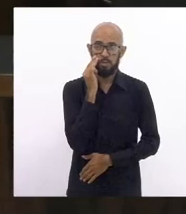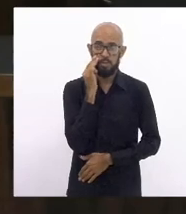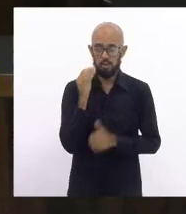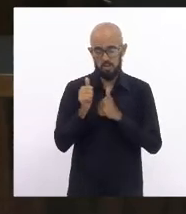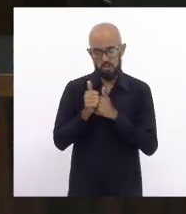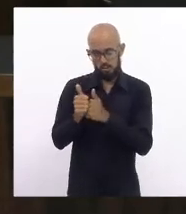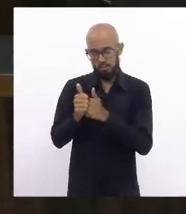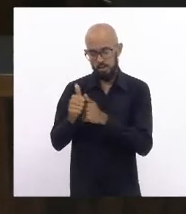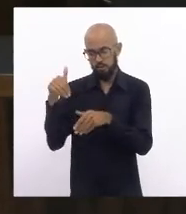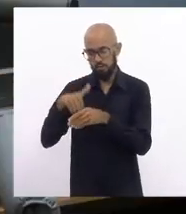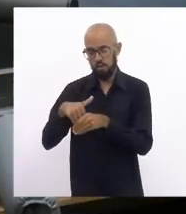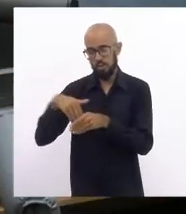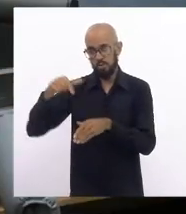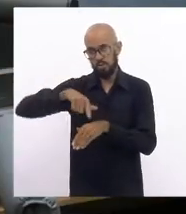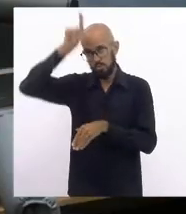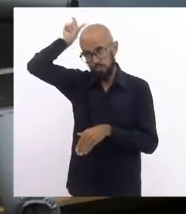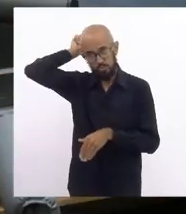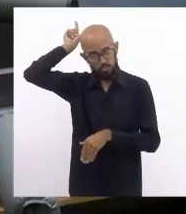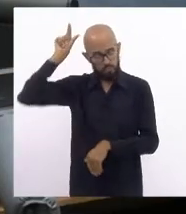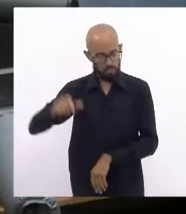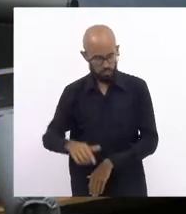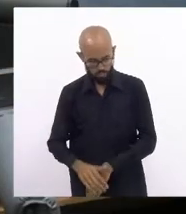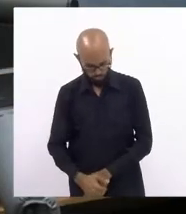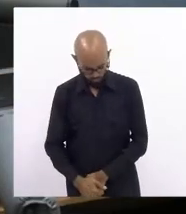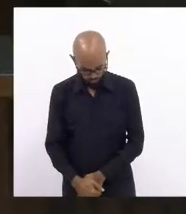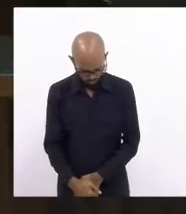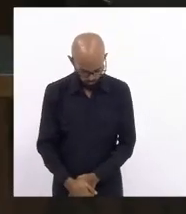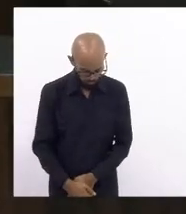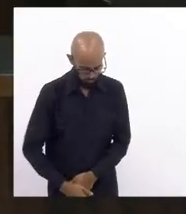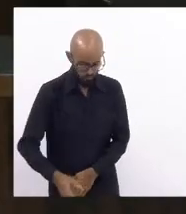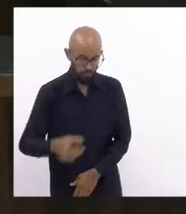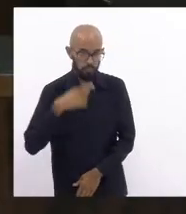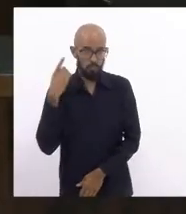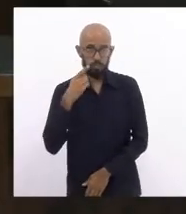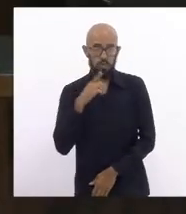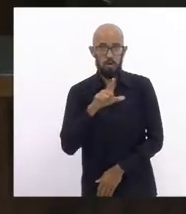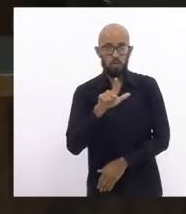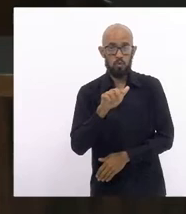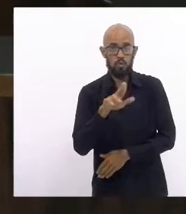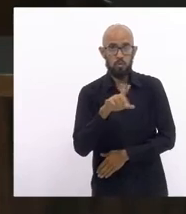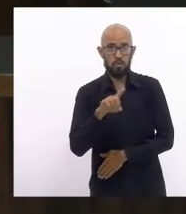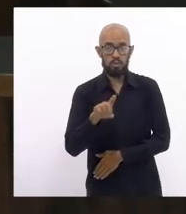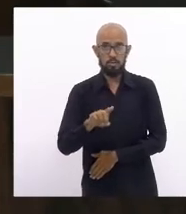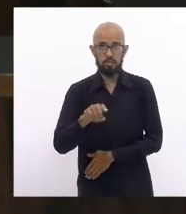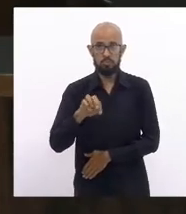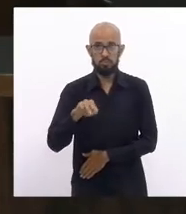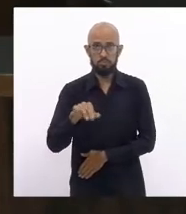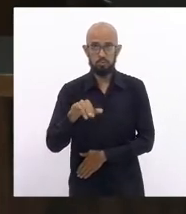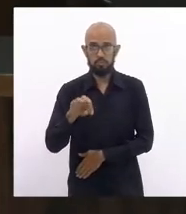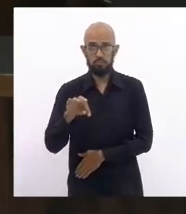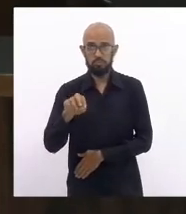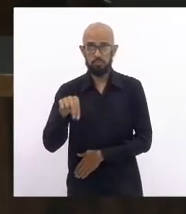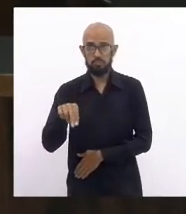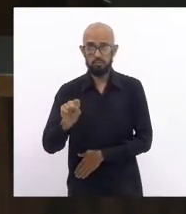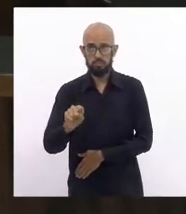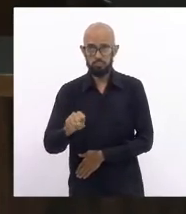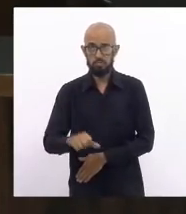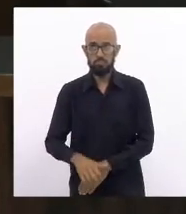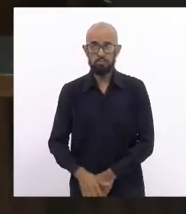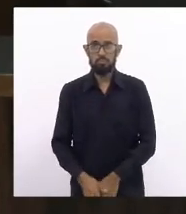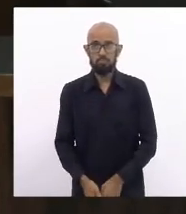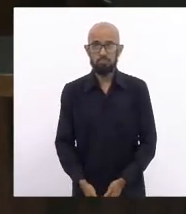Acompanho o voto do deputado Luiz Paulo. Deputado Luiz Martins. Voto do deputado Luiz Paulo.